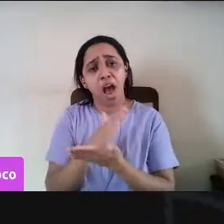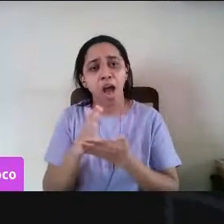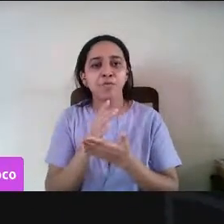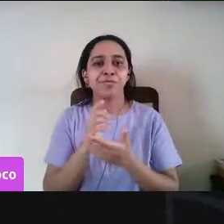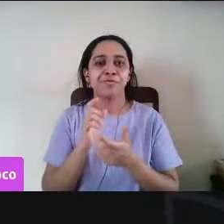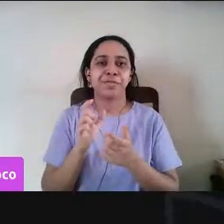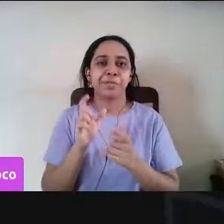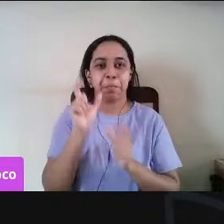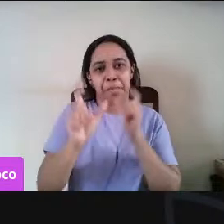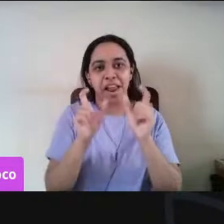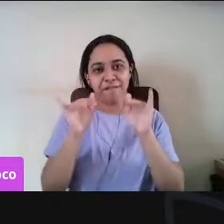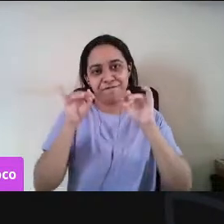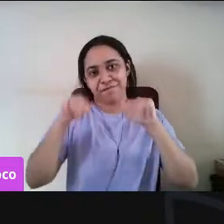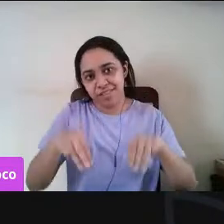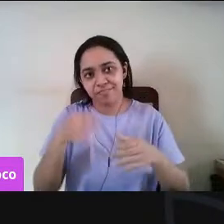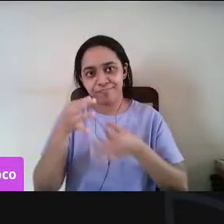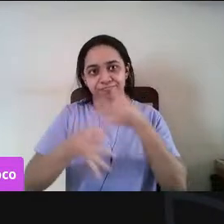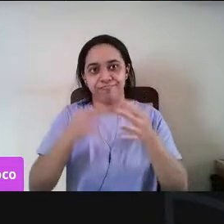também.